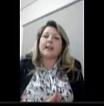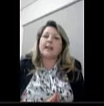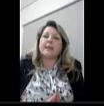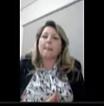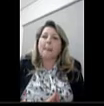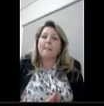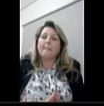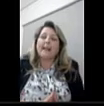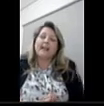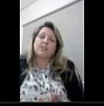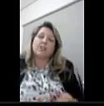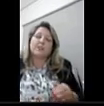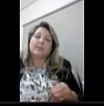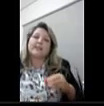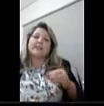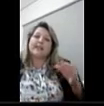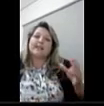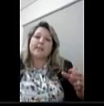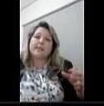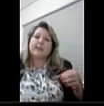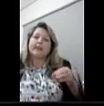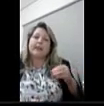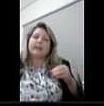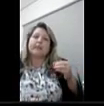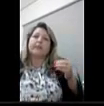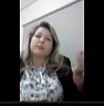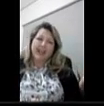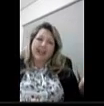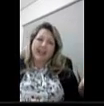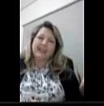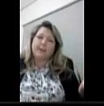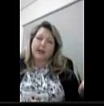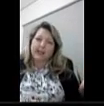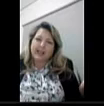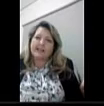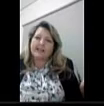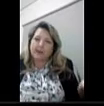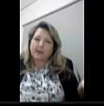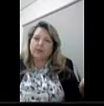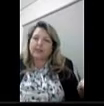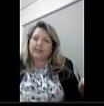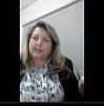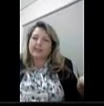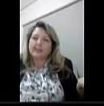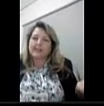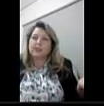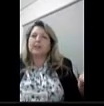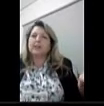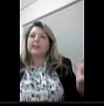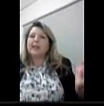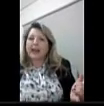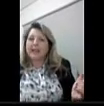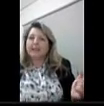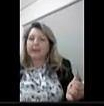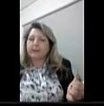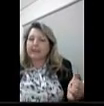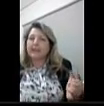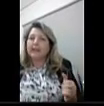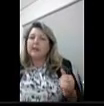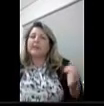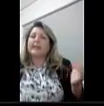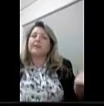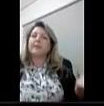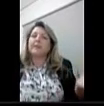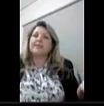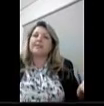é... a gente precisa dar sempre um feedback até para eles, eu acho que é interessante, para essa família,